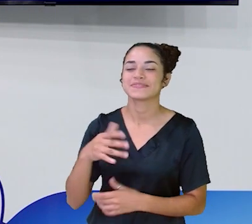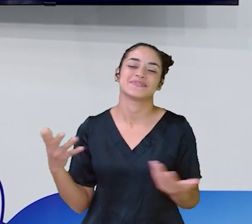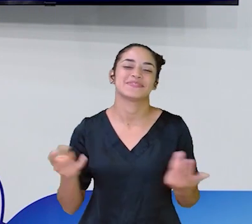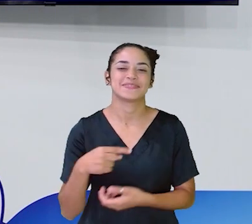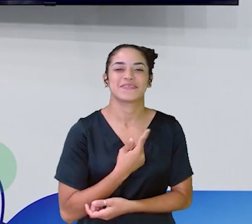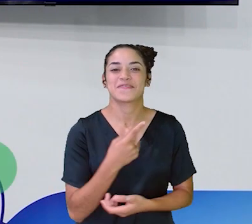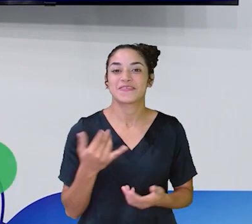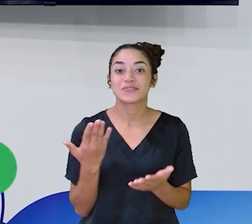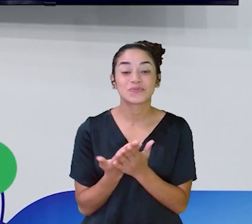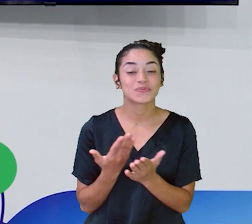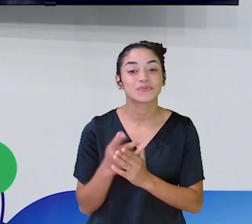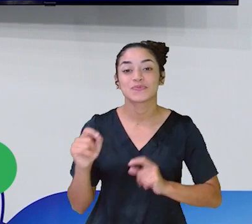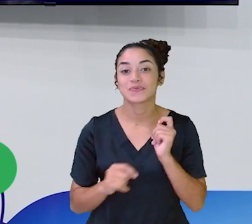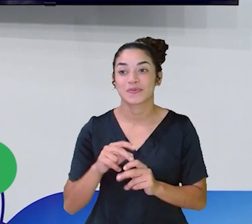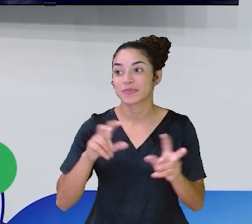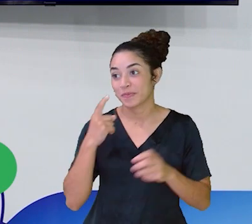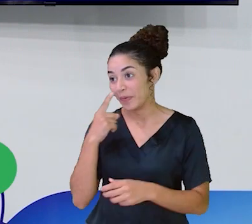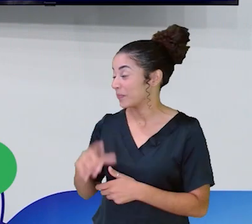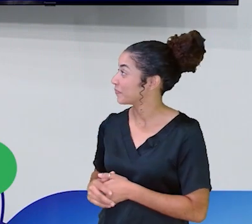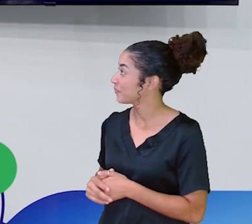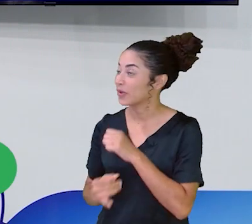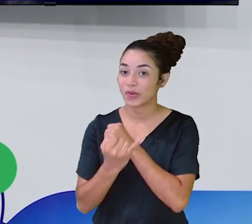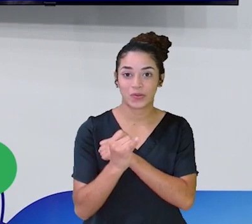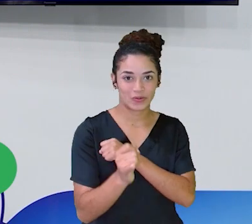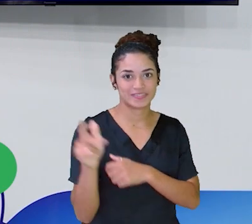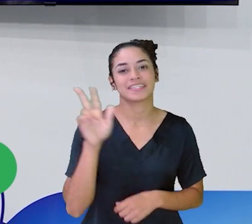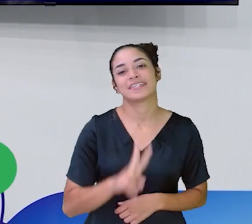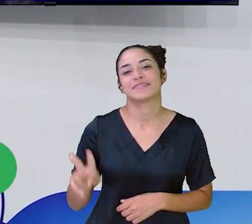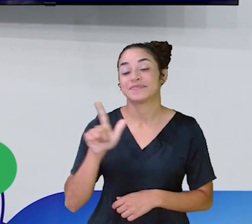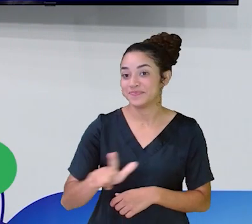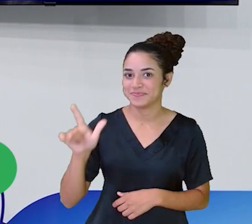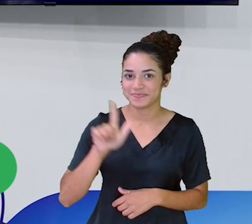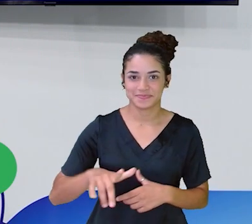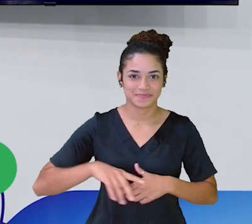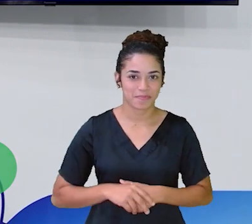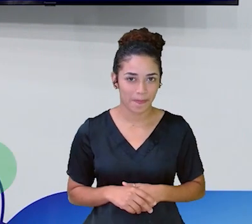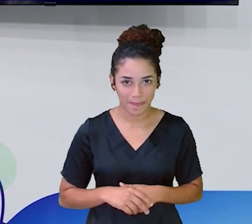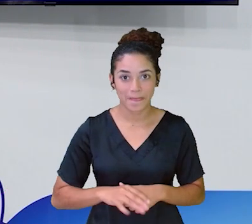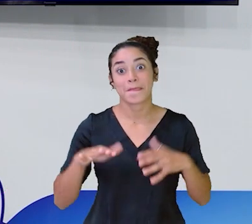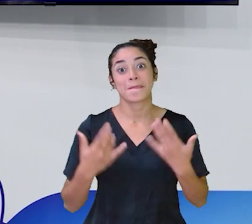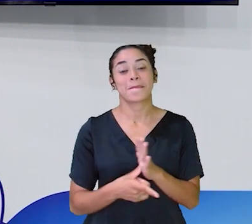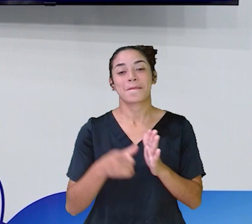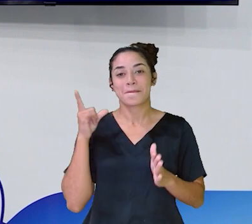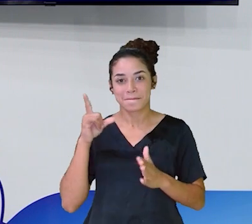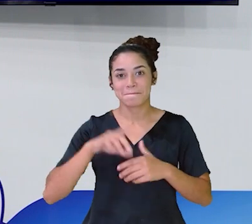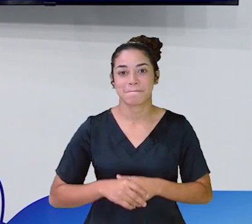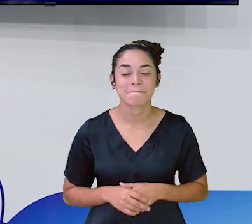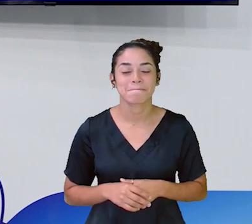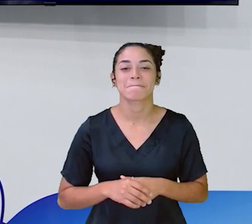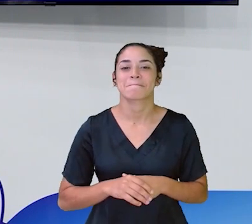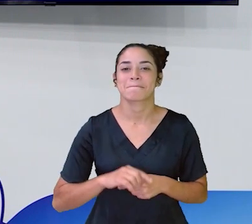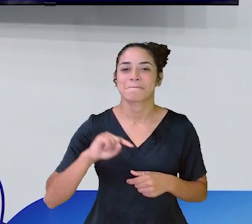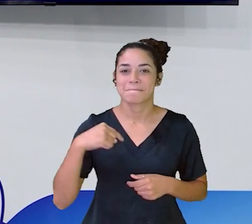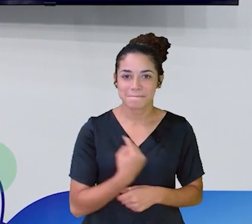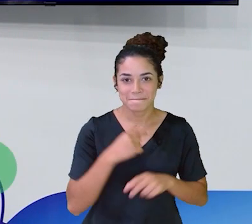vamos trabalhar aí no nosso tema da aula de hoje, crônica literária. Mas antes aí de irmos para o